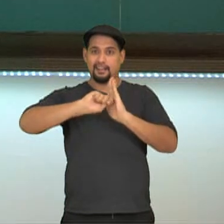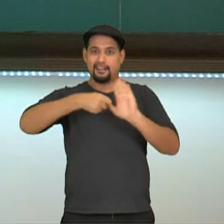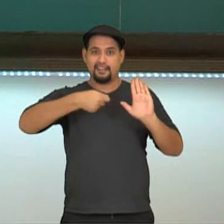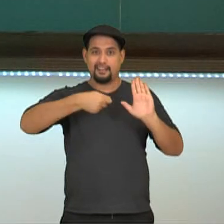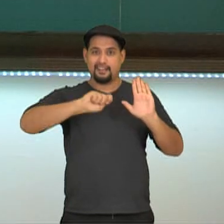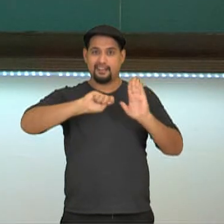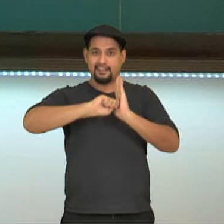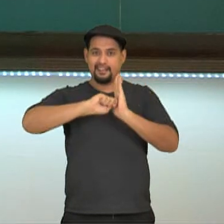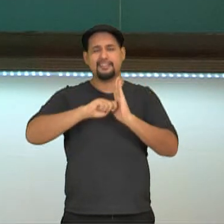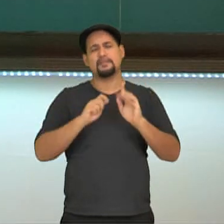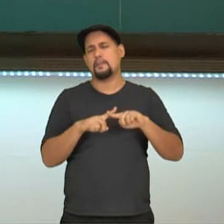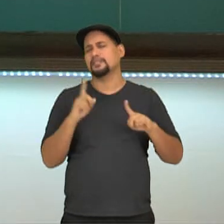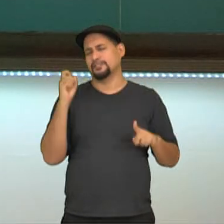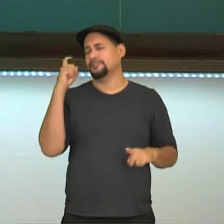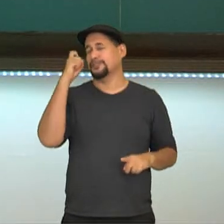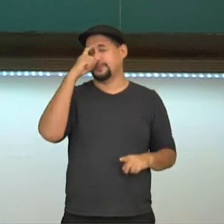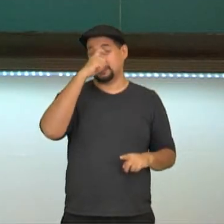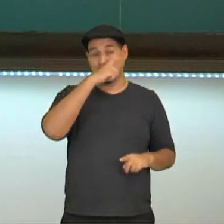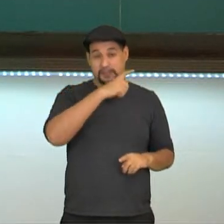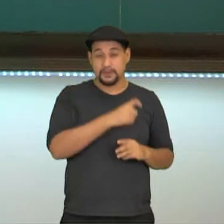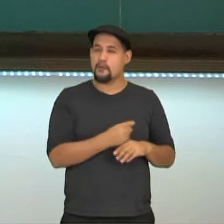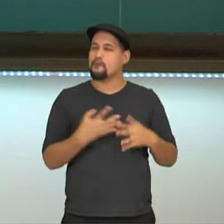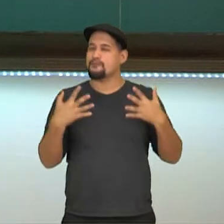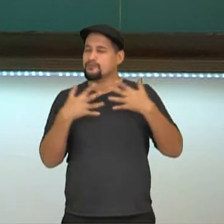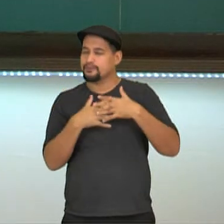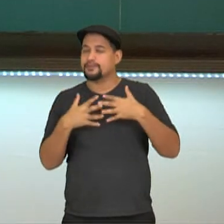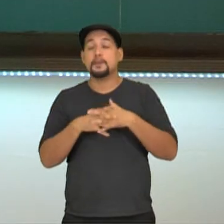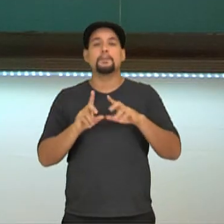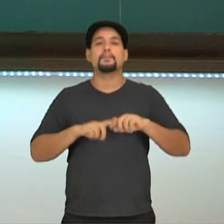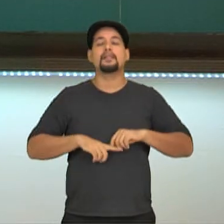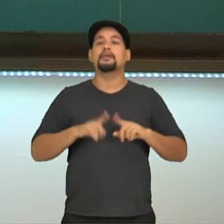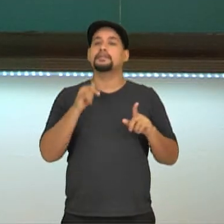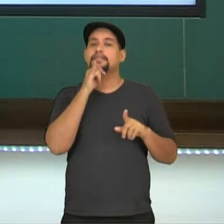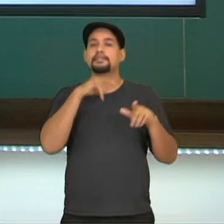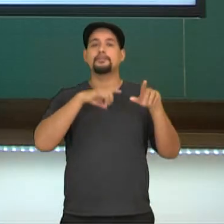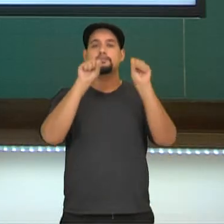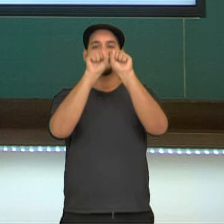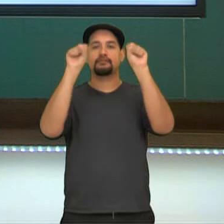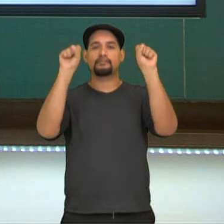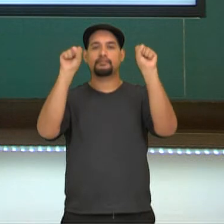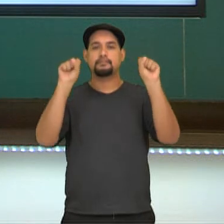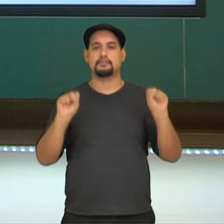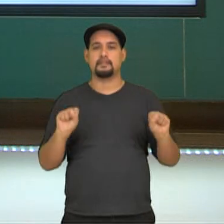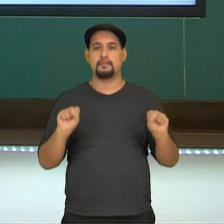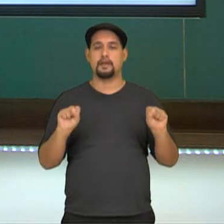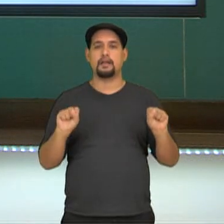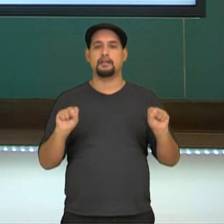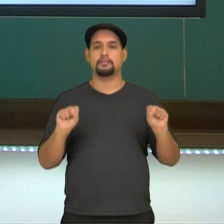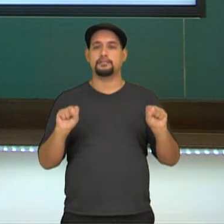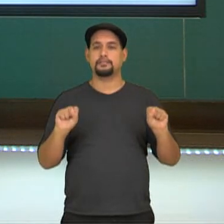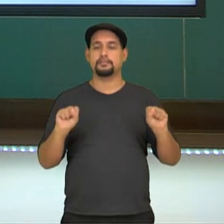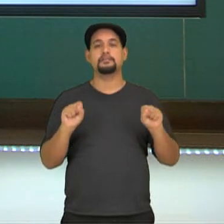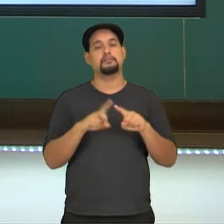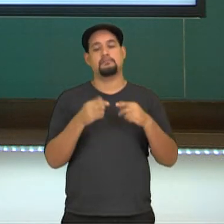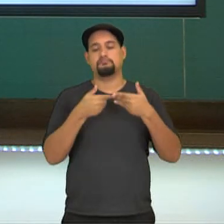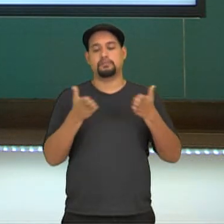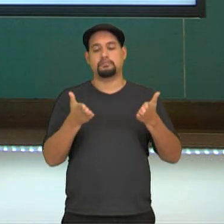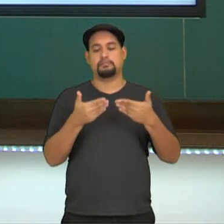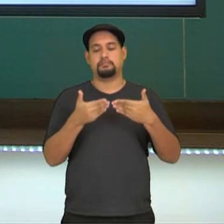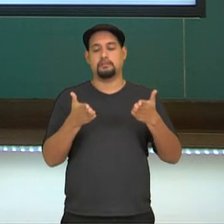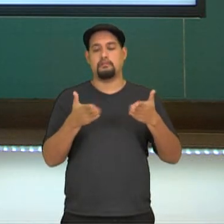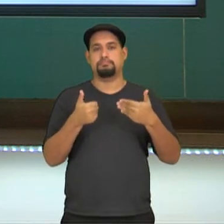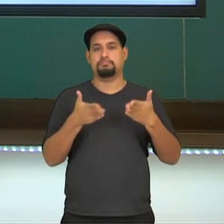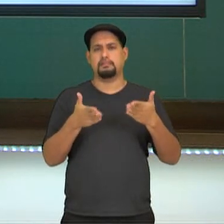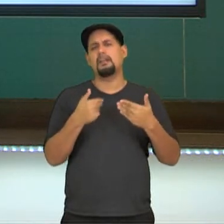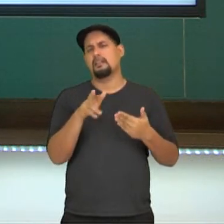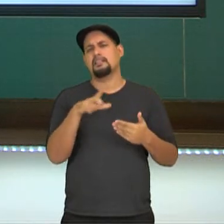extremamente complexo isso, tá, gente? Então aqui eu tenho um sistema de um circuito de chave e abre e fecha. Um circuito que tem na